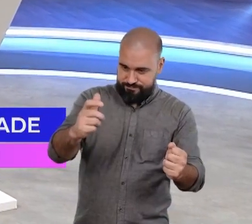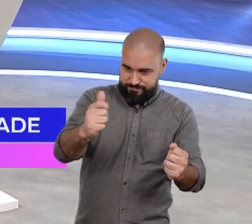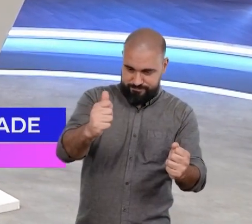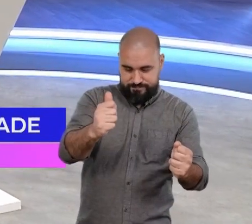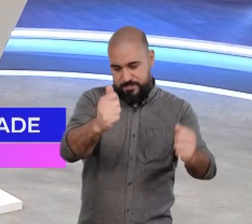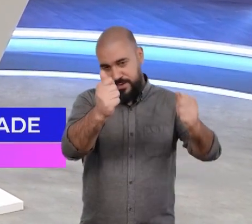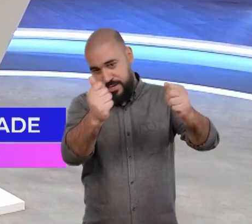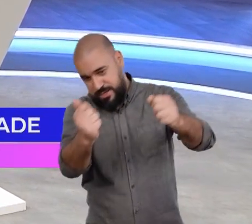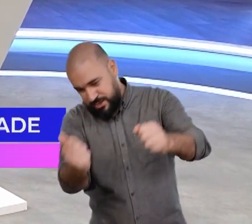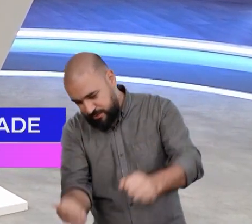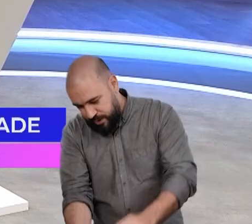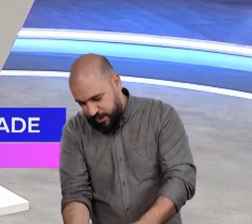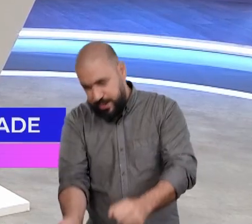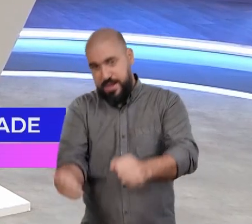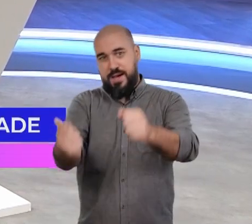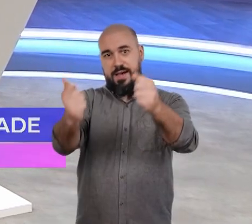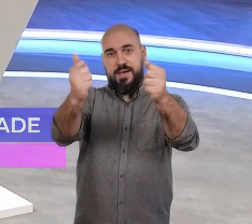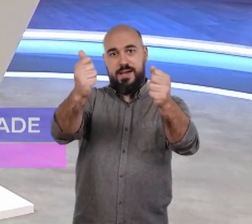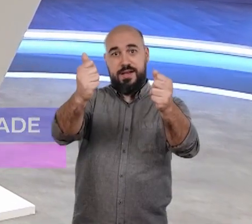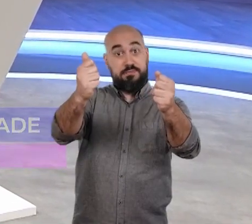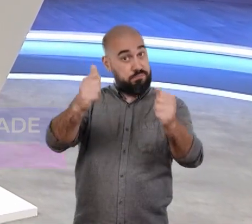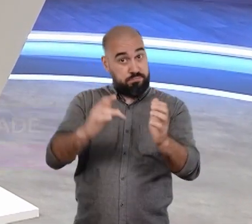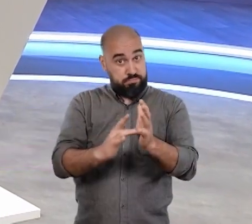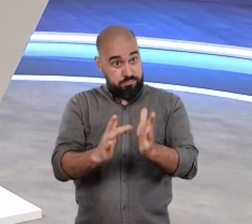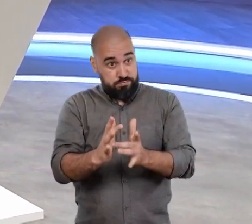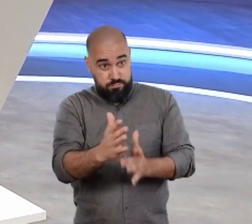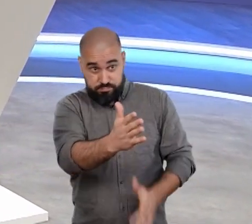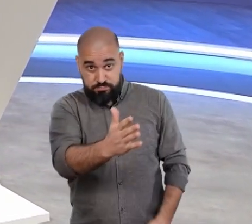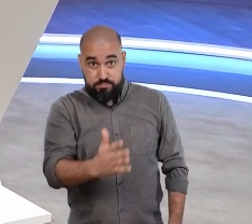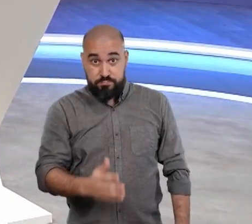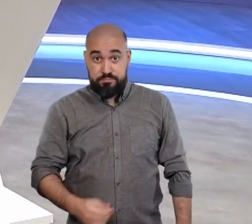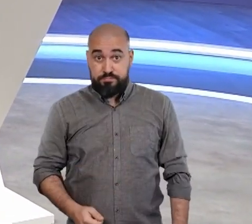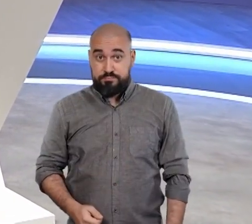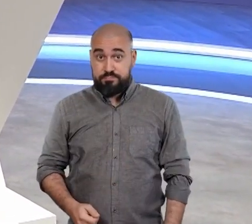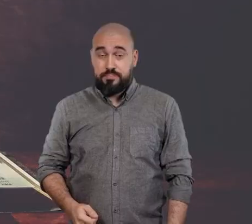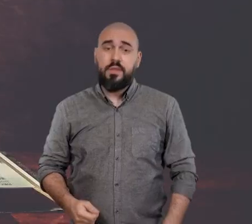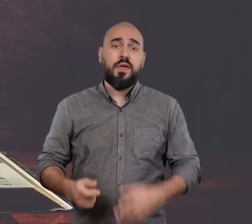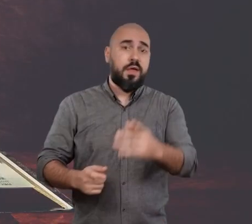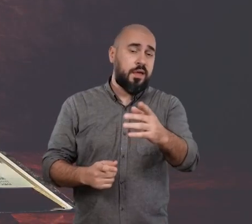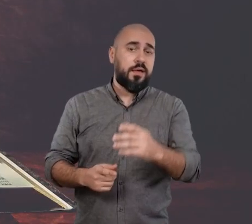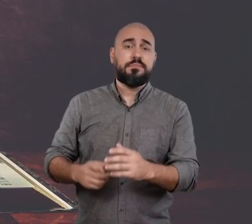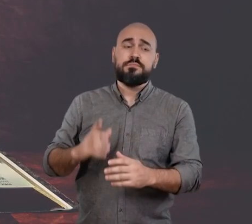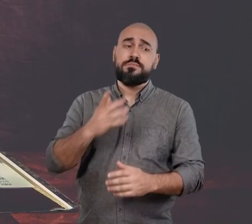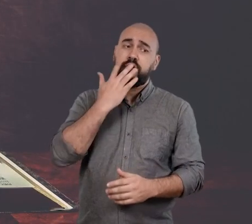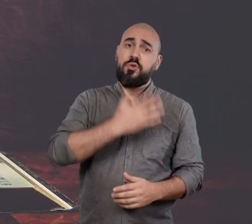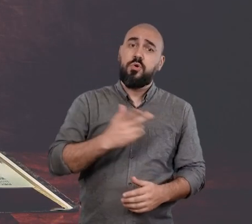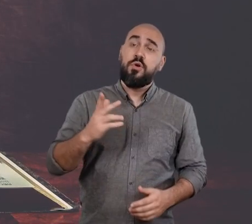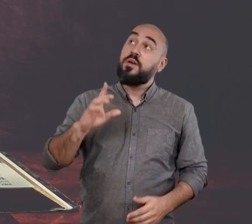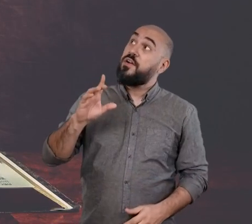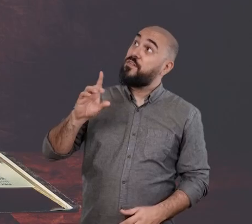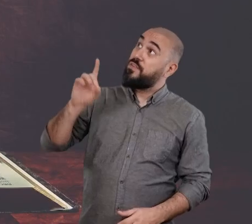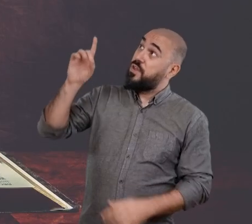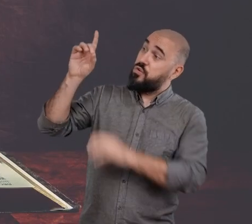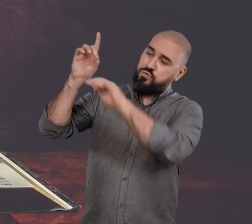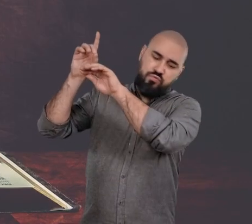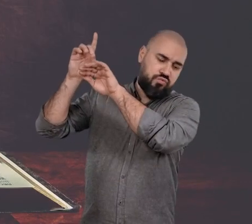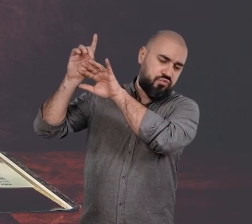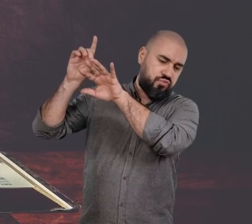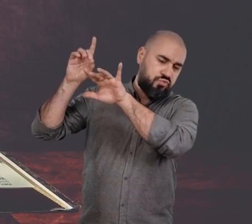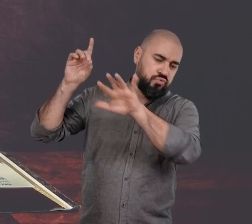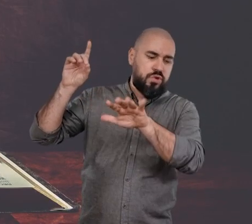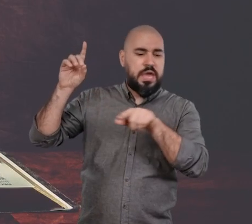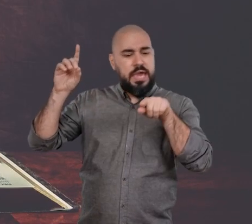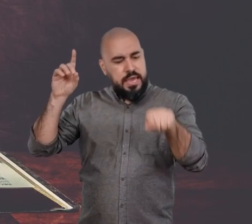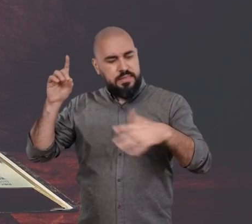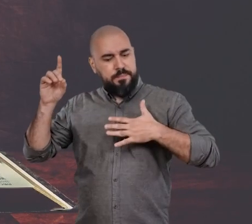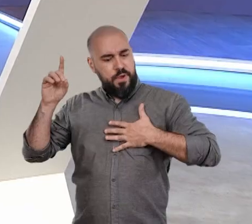clara. Nesse momento que Jesus foi batizado, olha o que diz Mateus 3,17. Uma voz dos céus dizia, este é o meu filho amado,